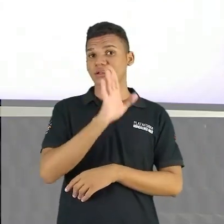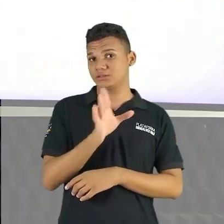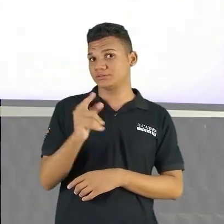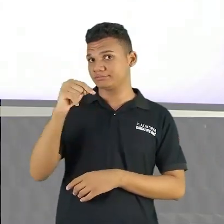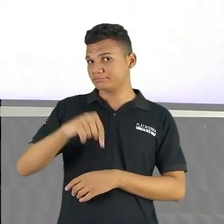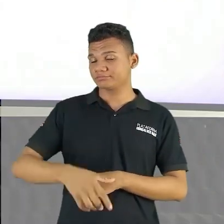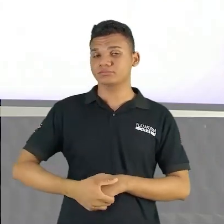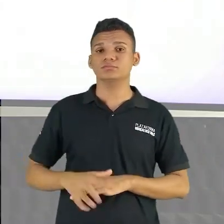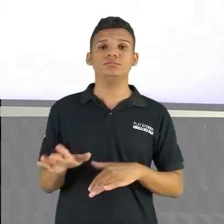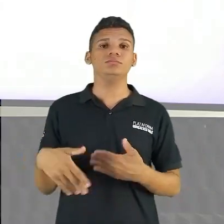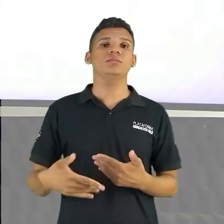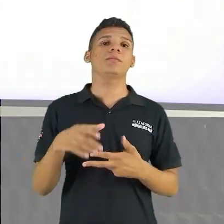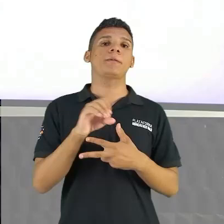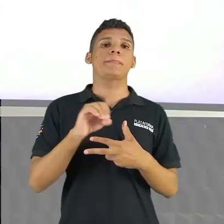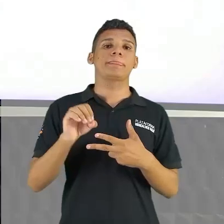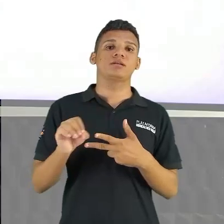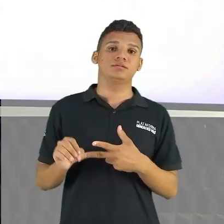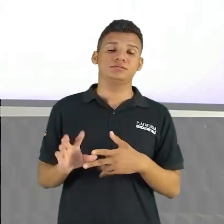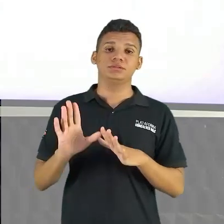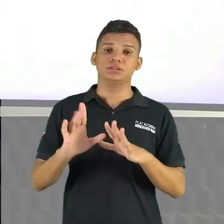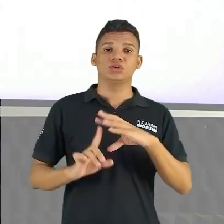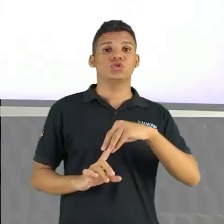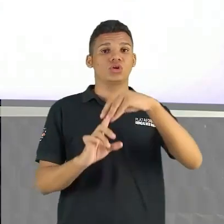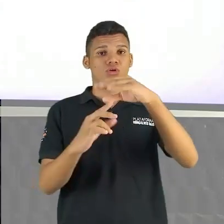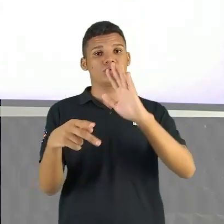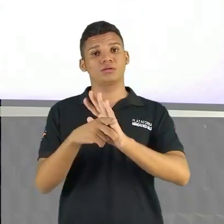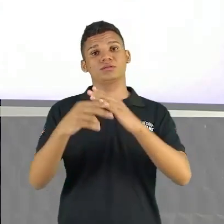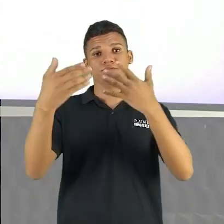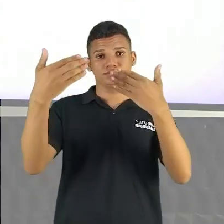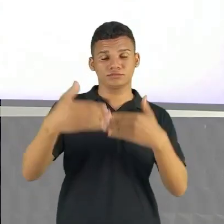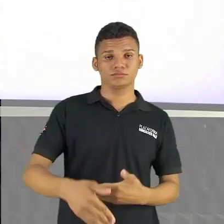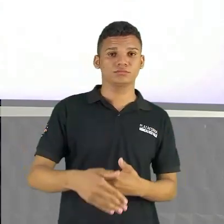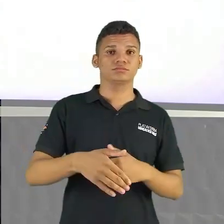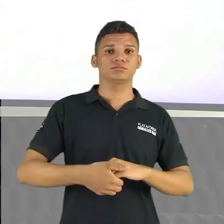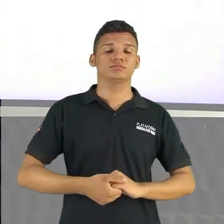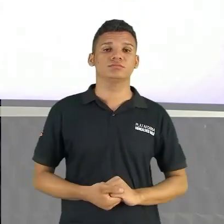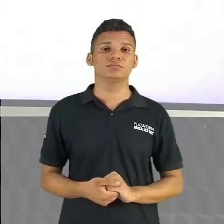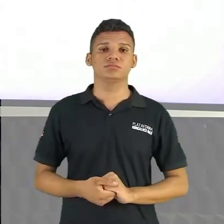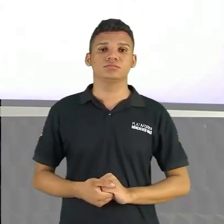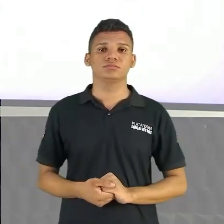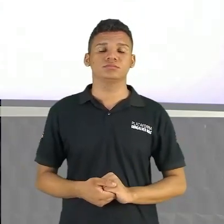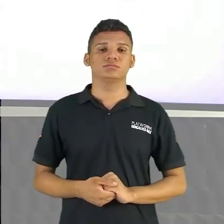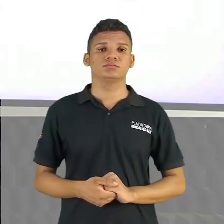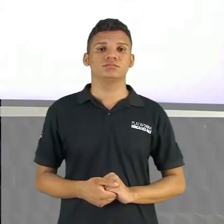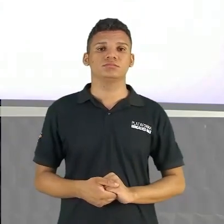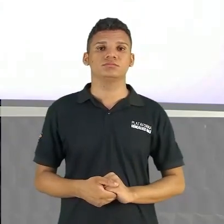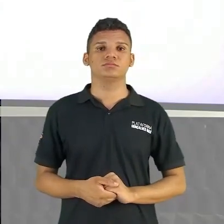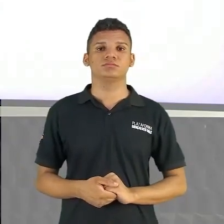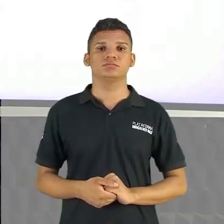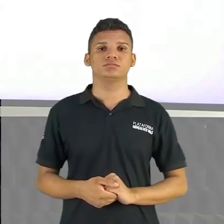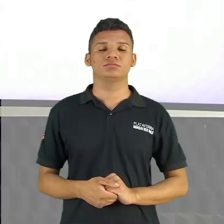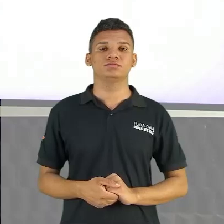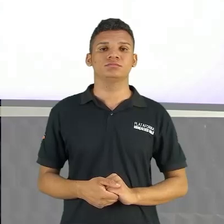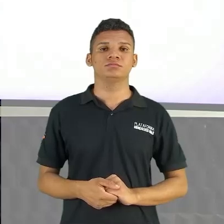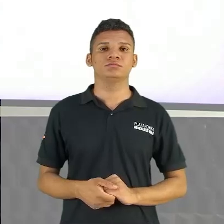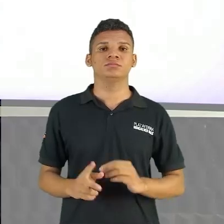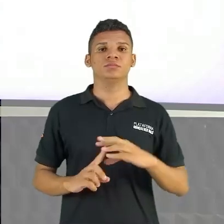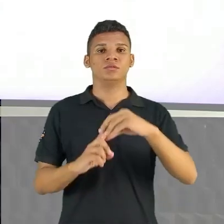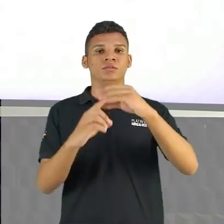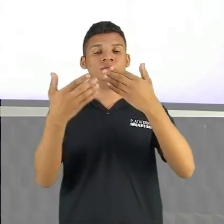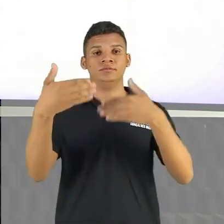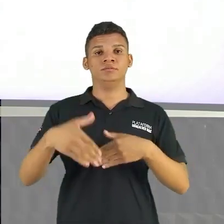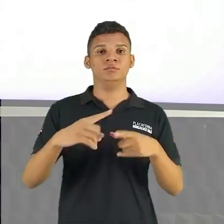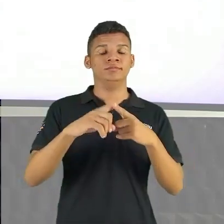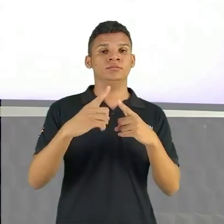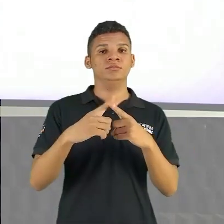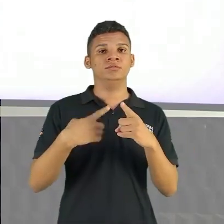o ENEM é uma das únicas é uma das únicas eh questões uma das únicas bancas que exige que